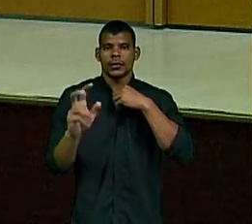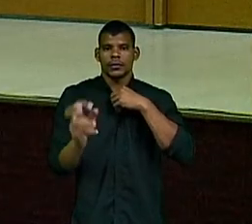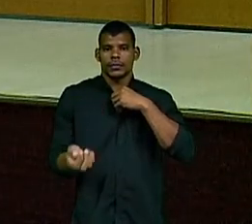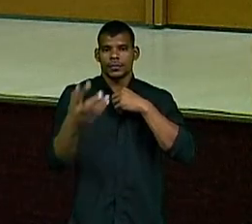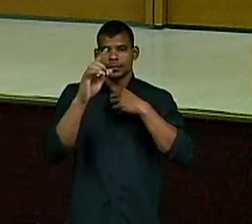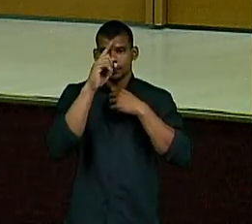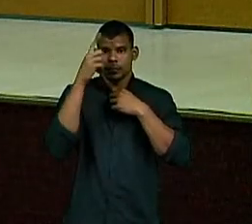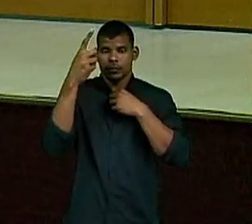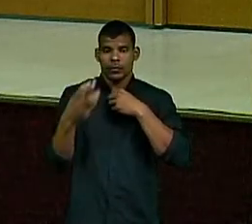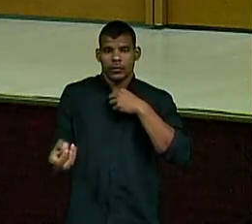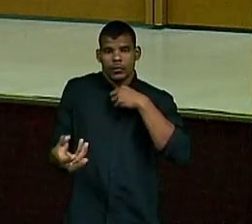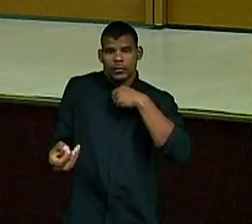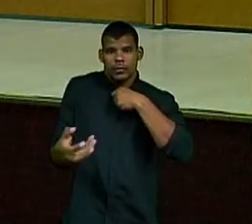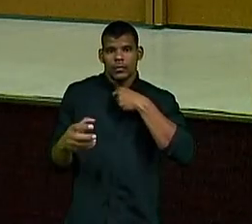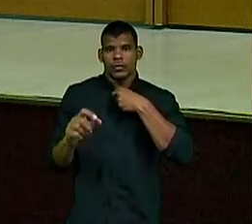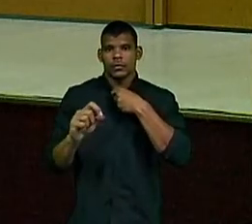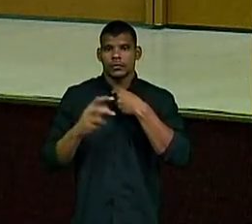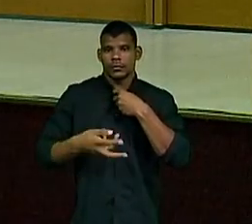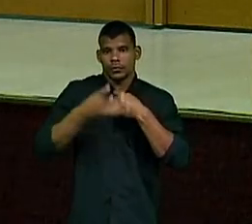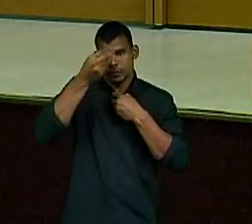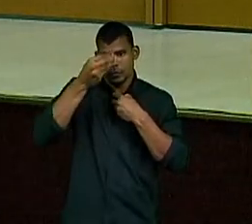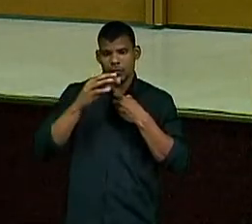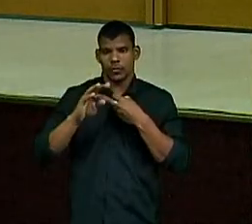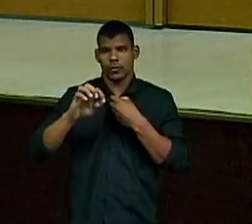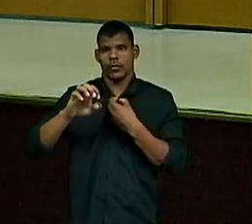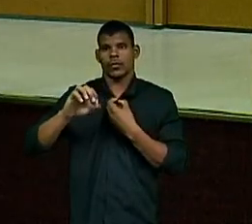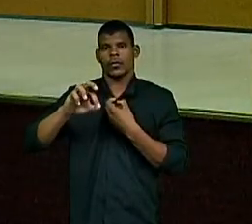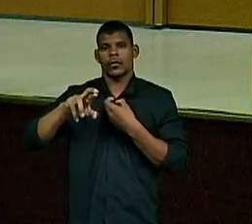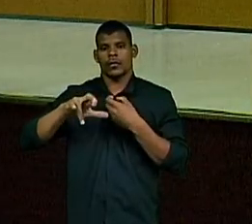ideias e de teorias econômicas